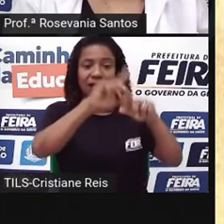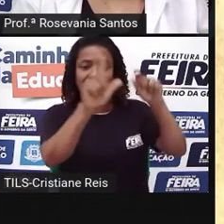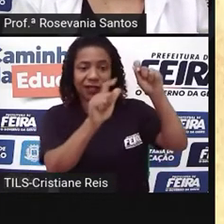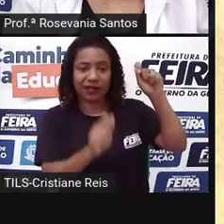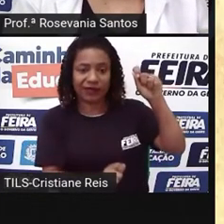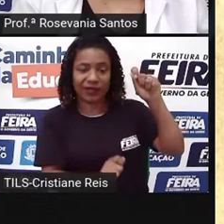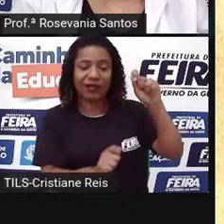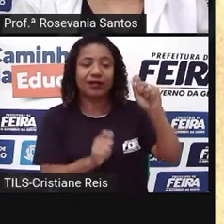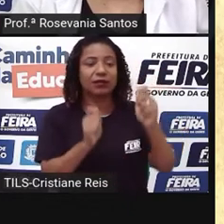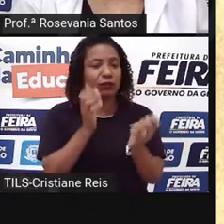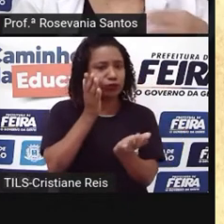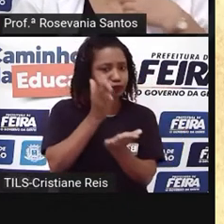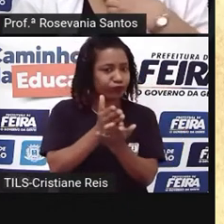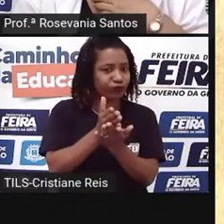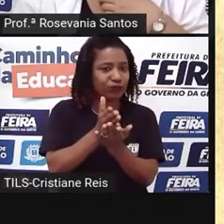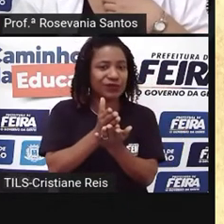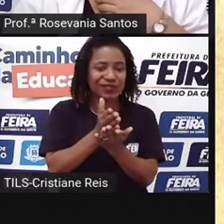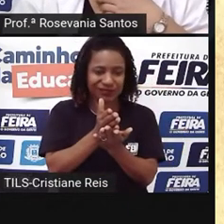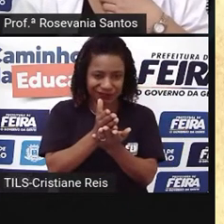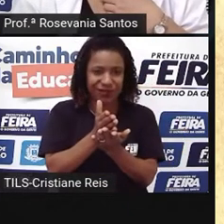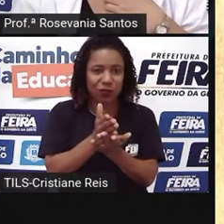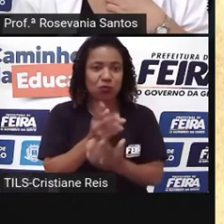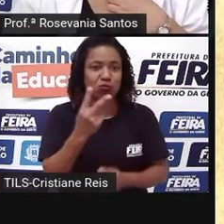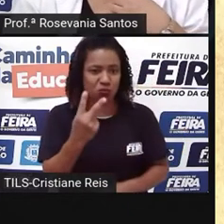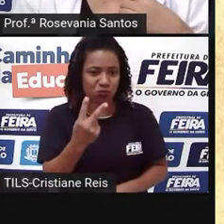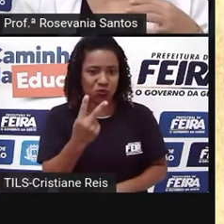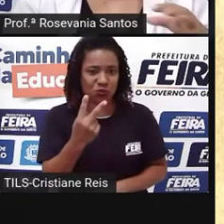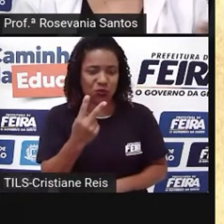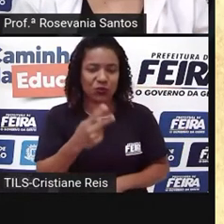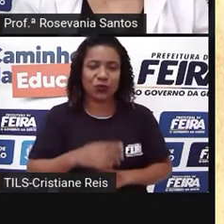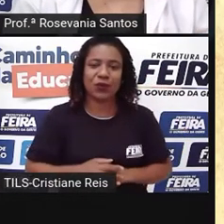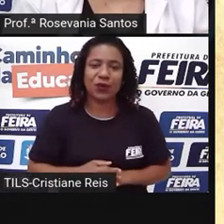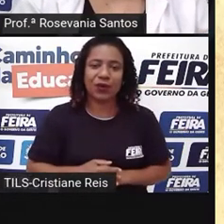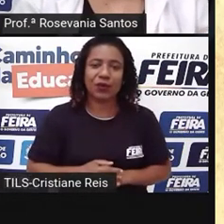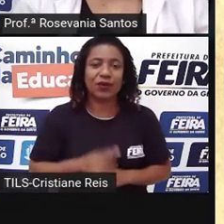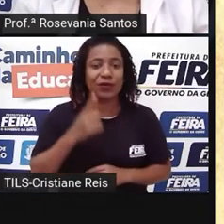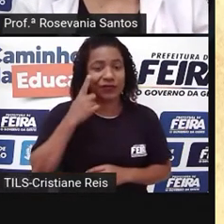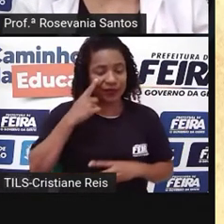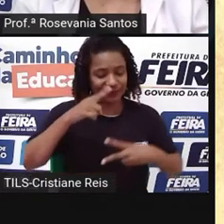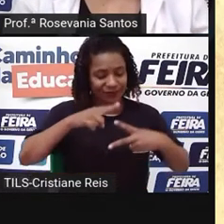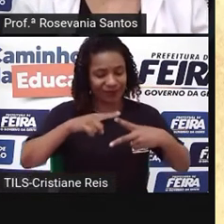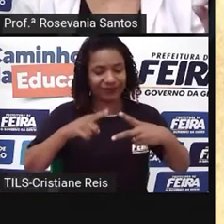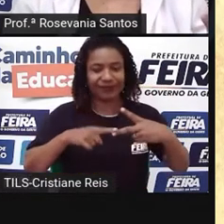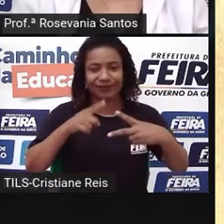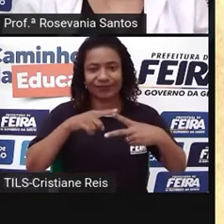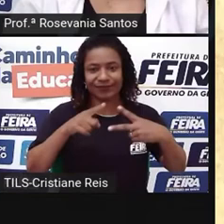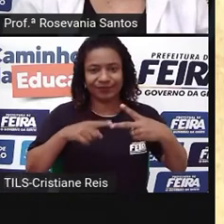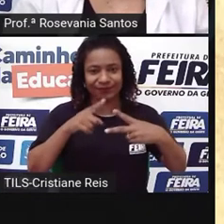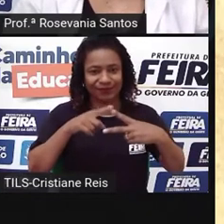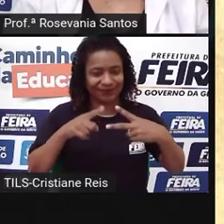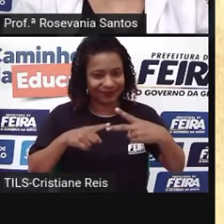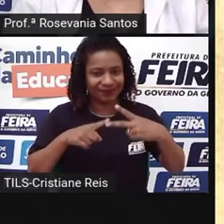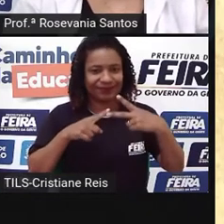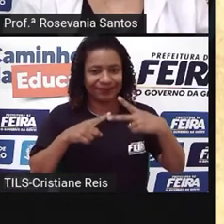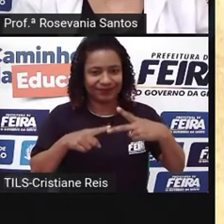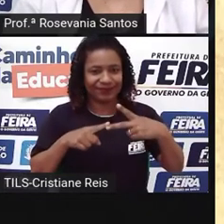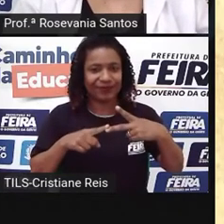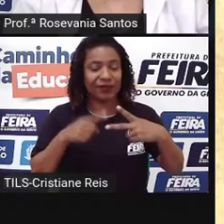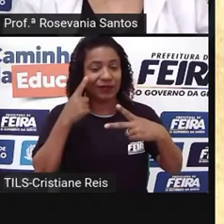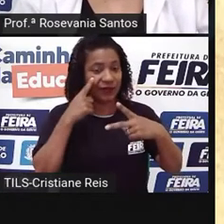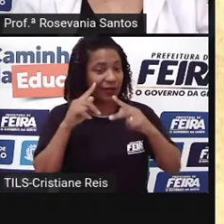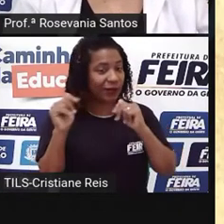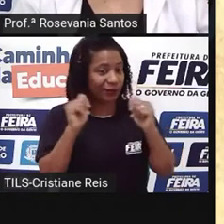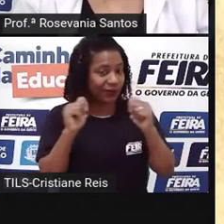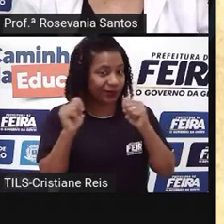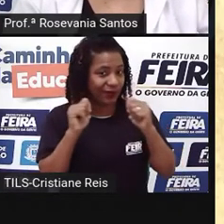a divisão regional mesmo, a interna, mas ele já divide em duas regiões, levando em consideração aspectos